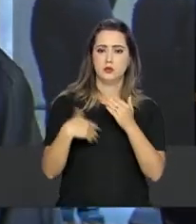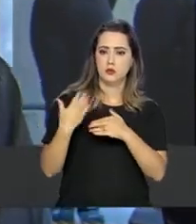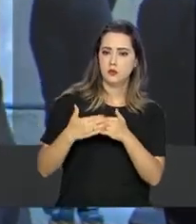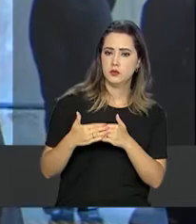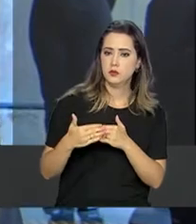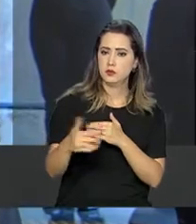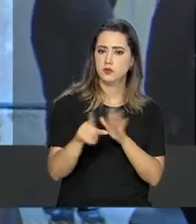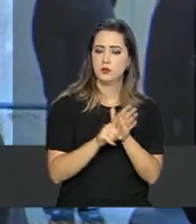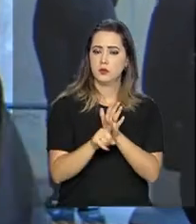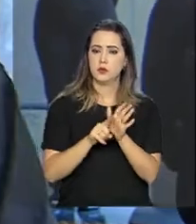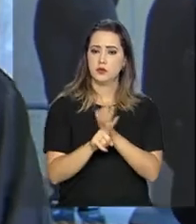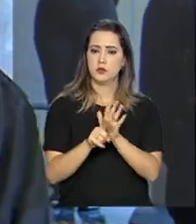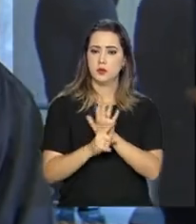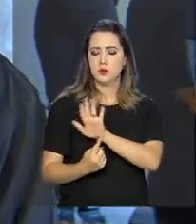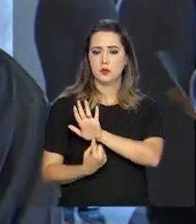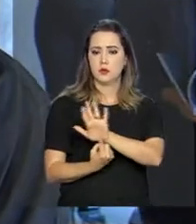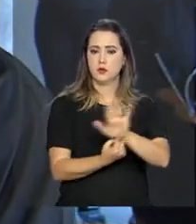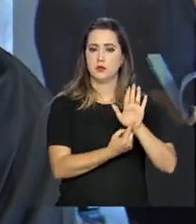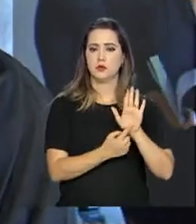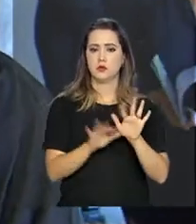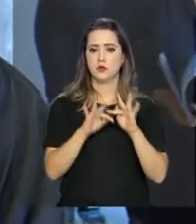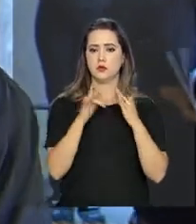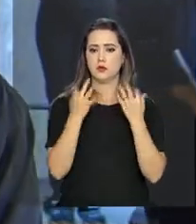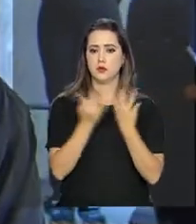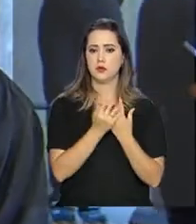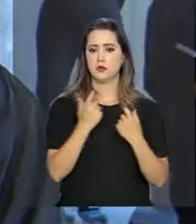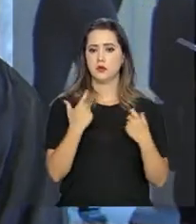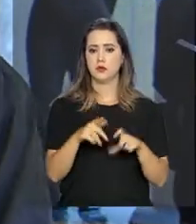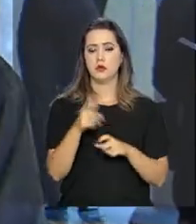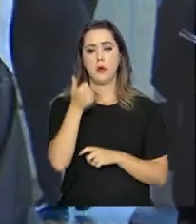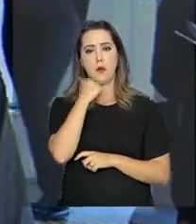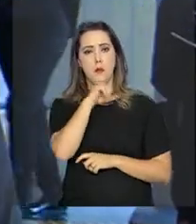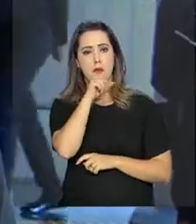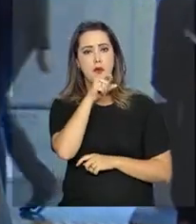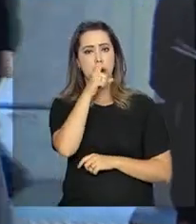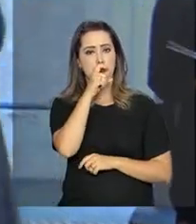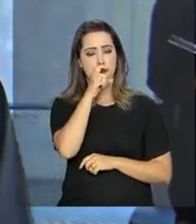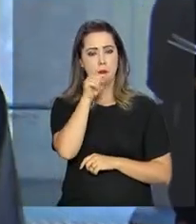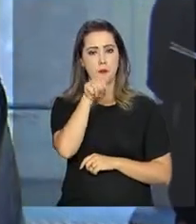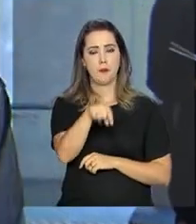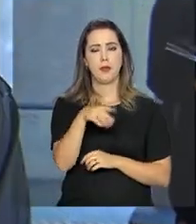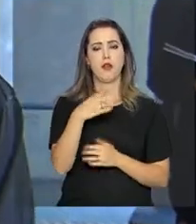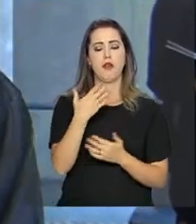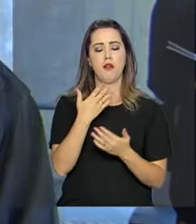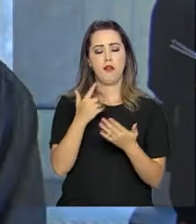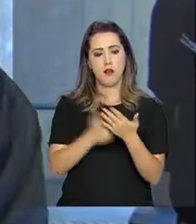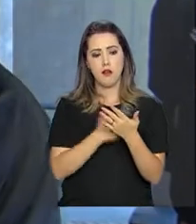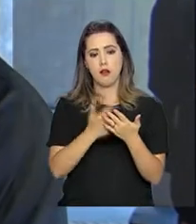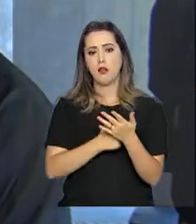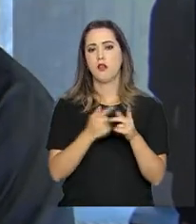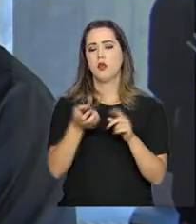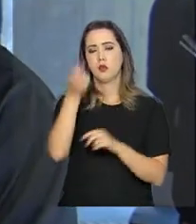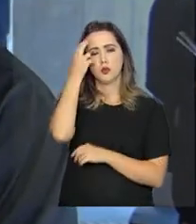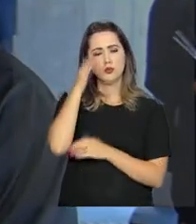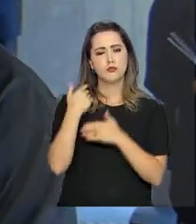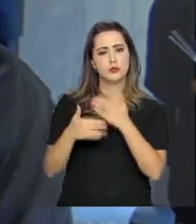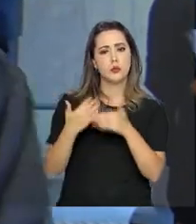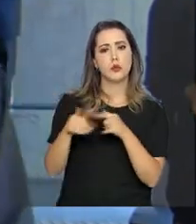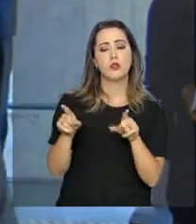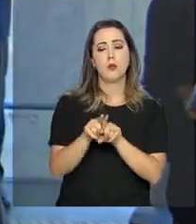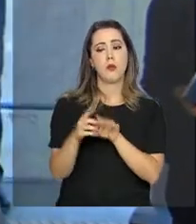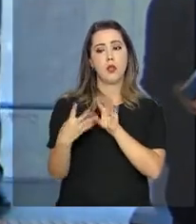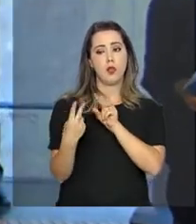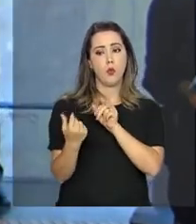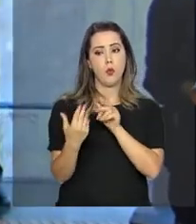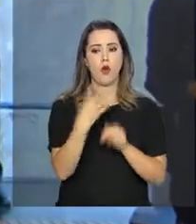processo. As pesquisas mostram que nas famílias onde os pais têm este hábito, os filhos também têm este hábito. E